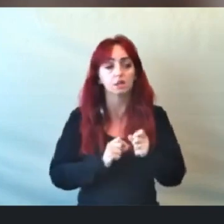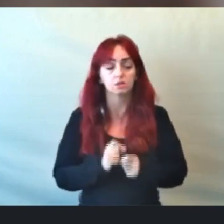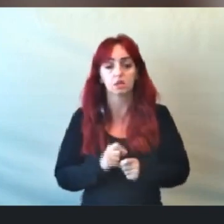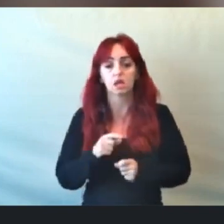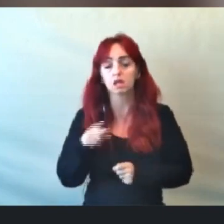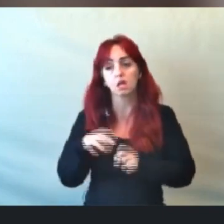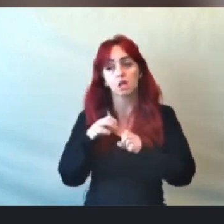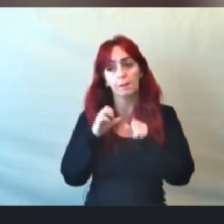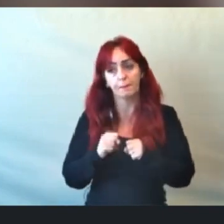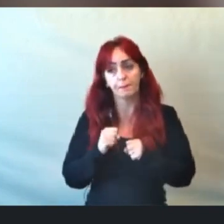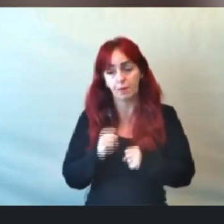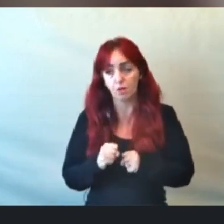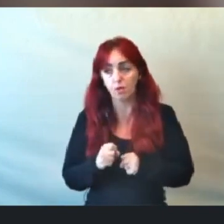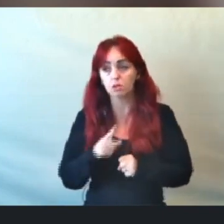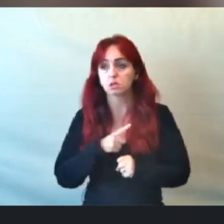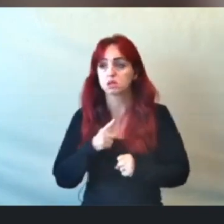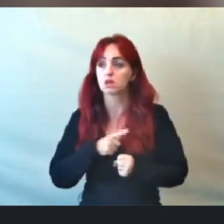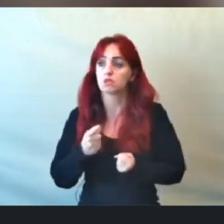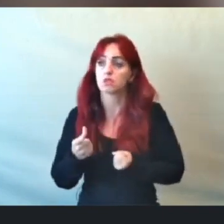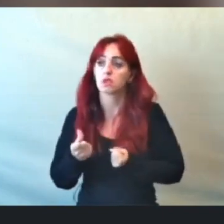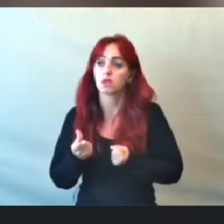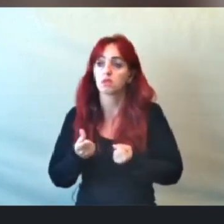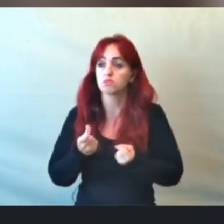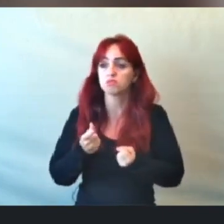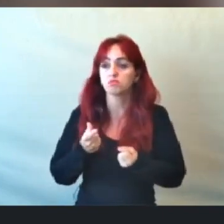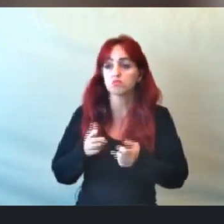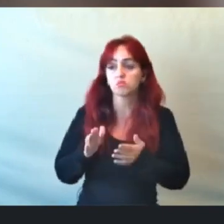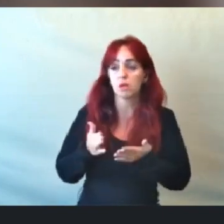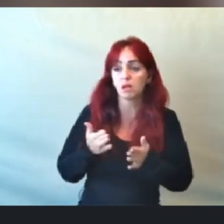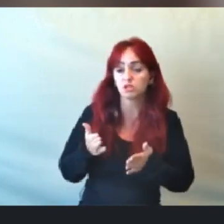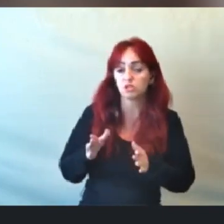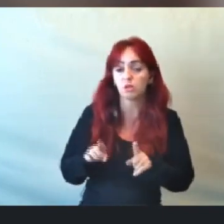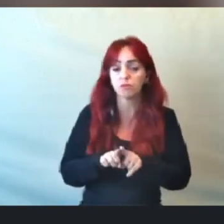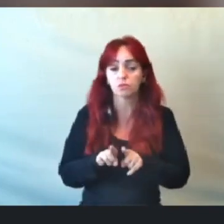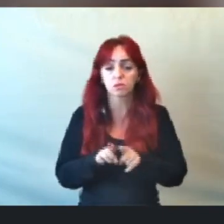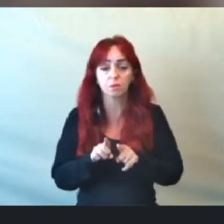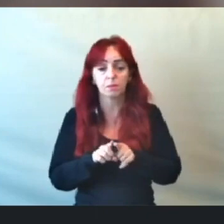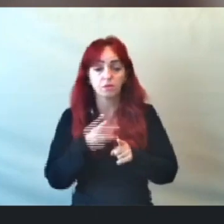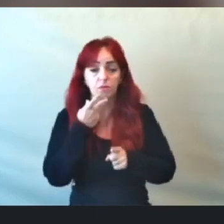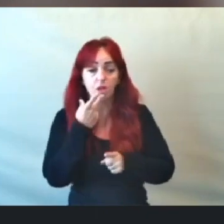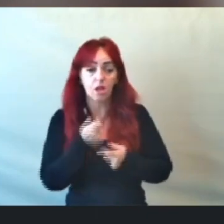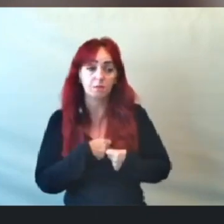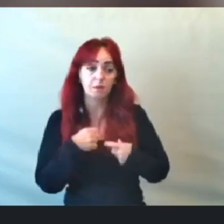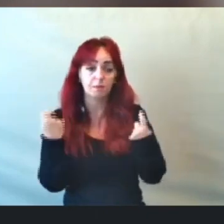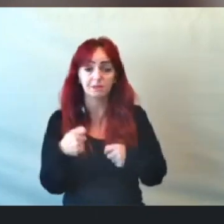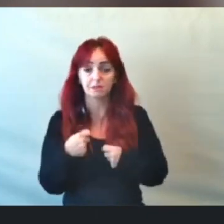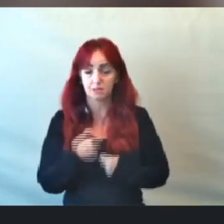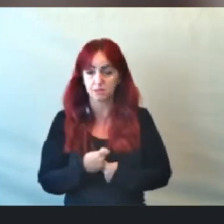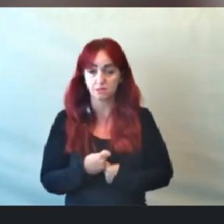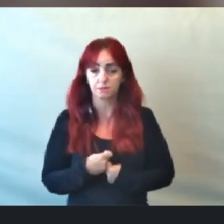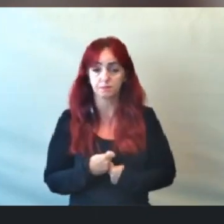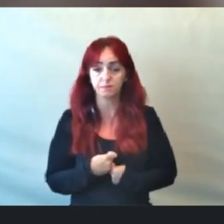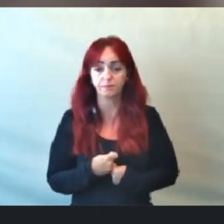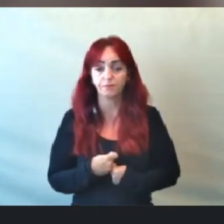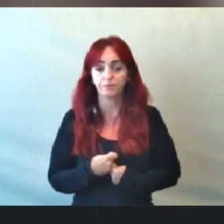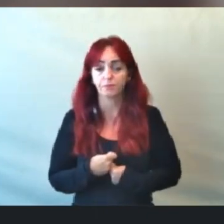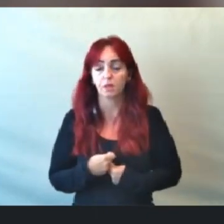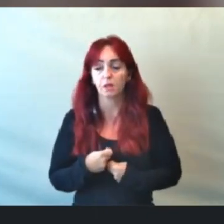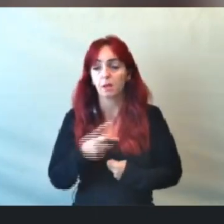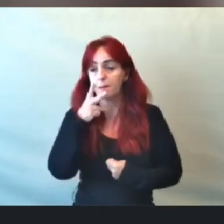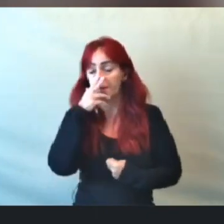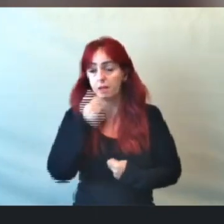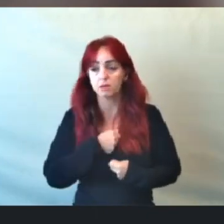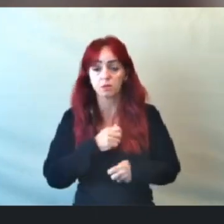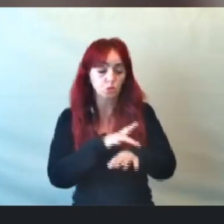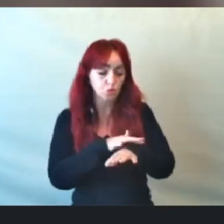igual muitos falaram, mas é uma coisa necessária. Né? Igual ser um doente, você tem um remédio,